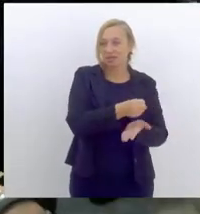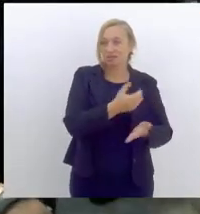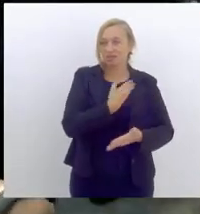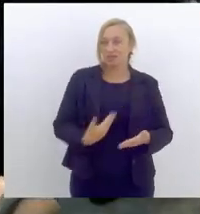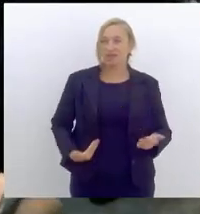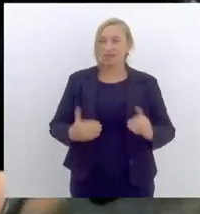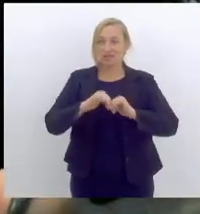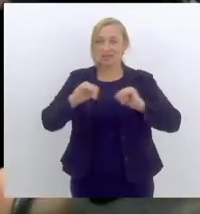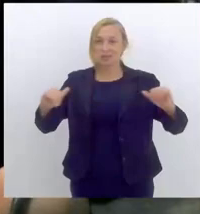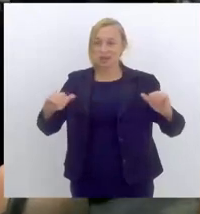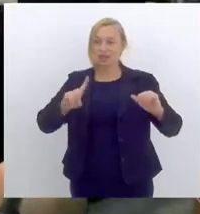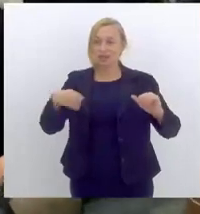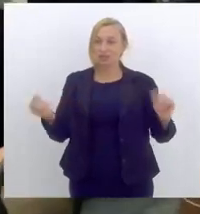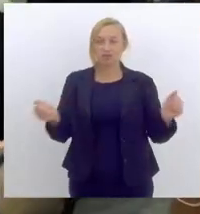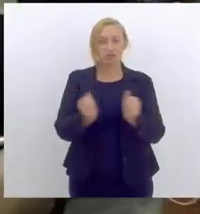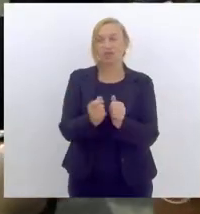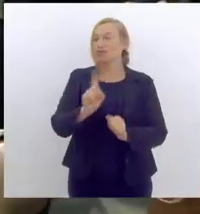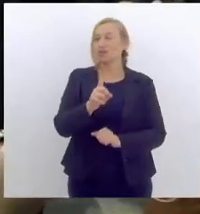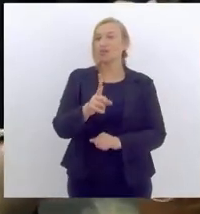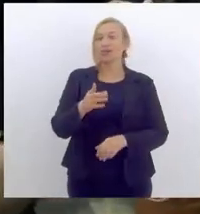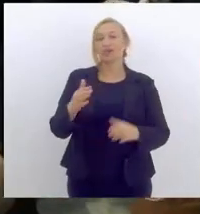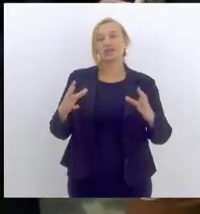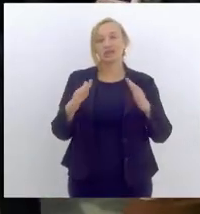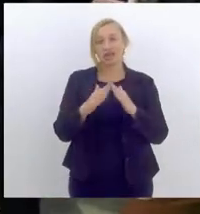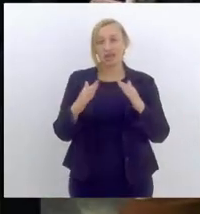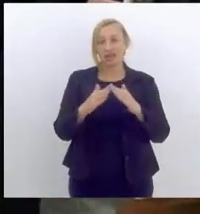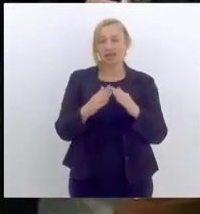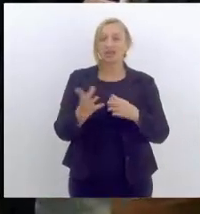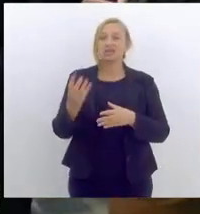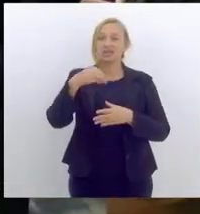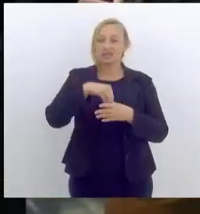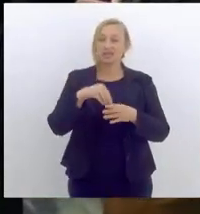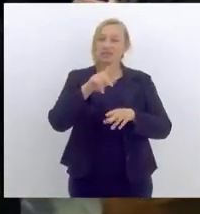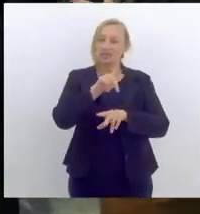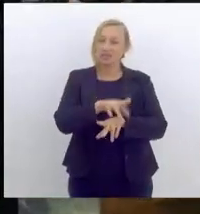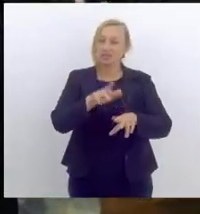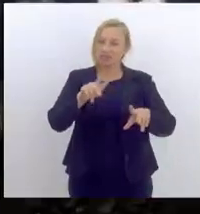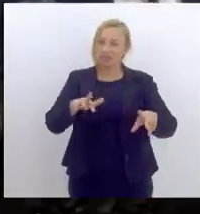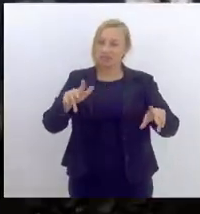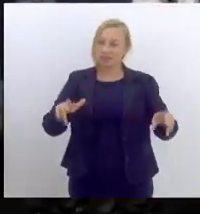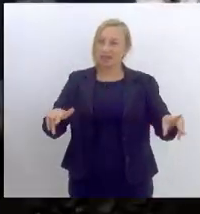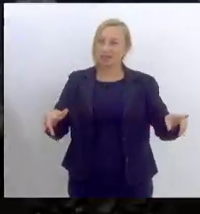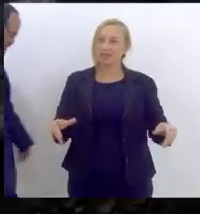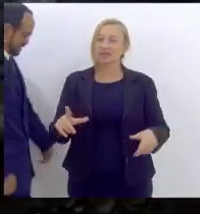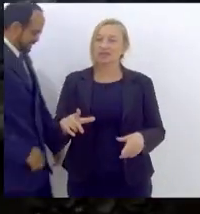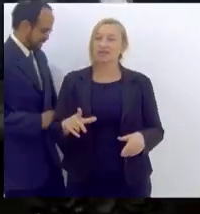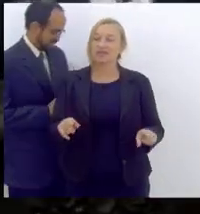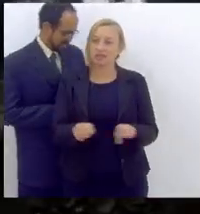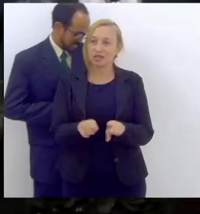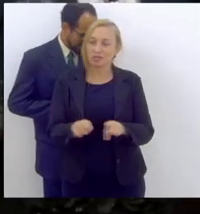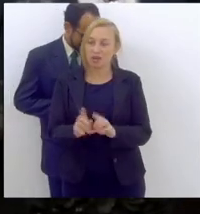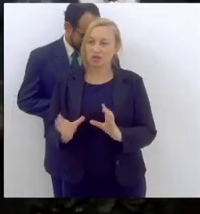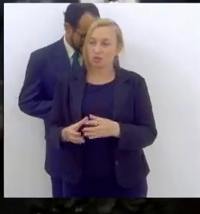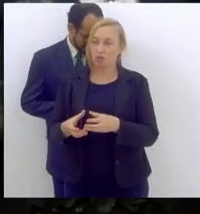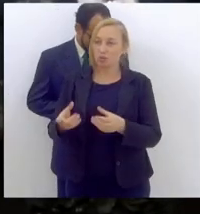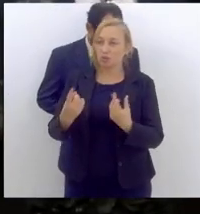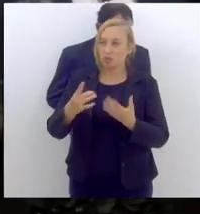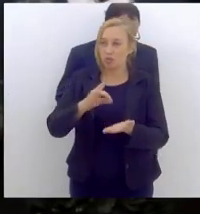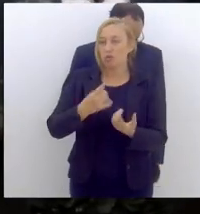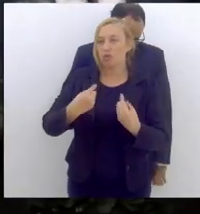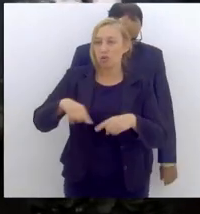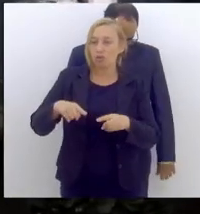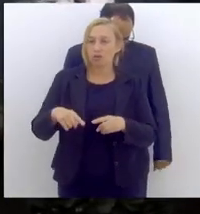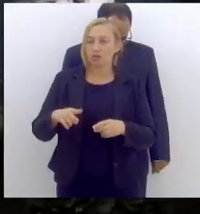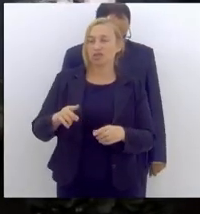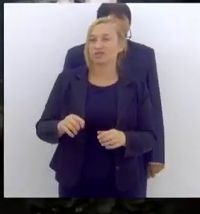se juntaram. Mas nessa casa, dentro da biodiversidade, também há uma oposição que